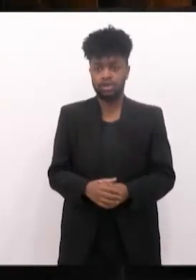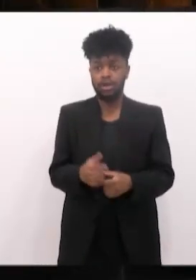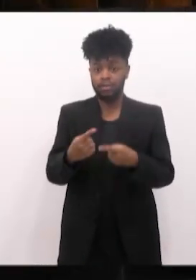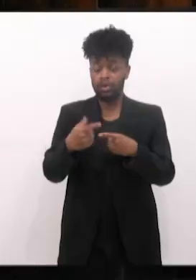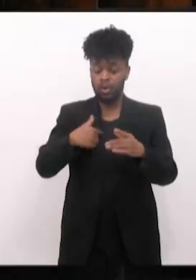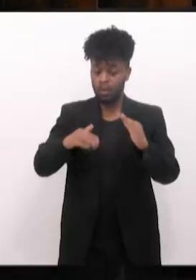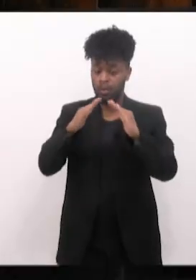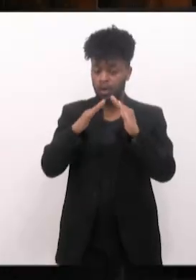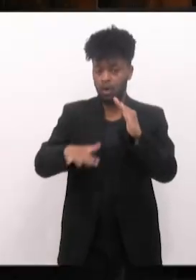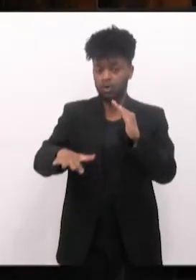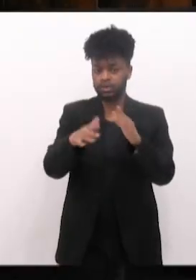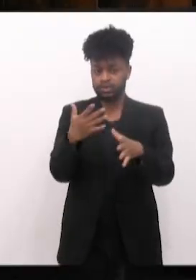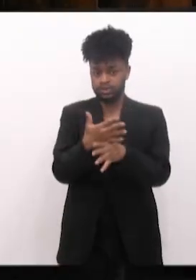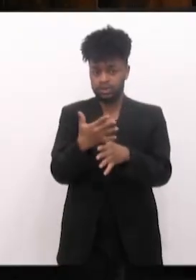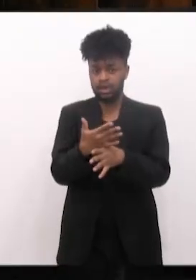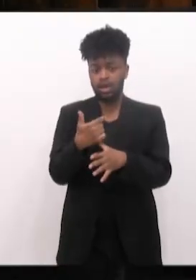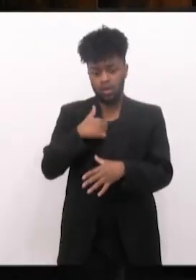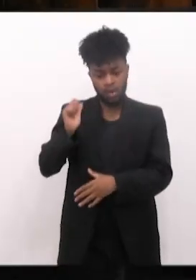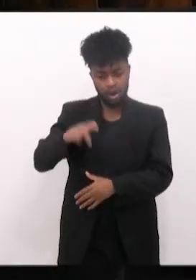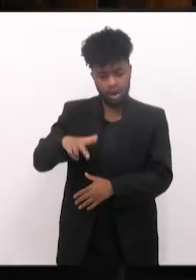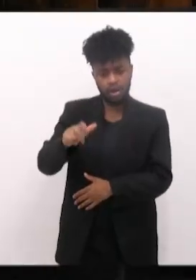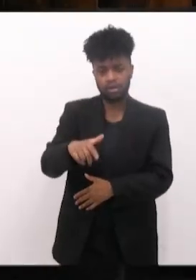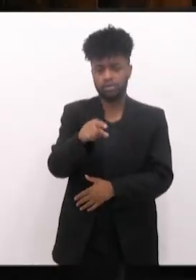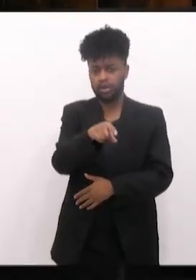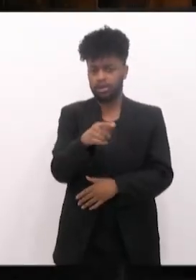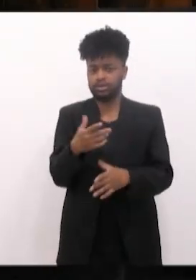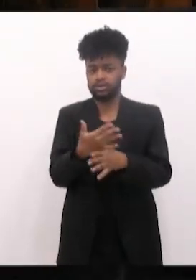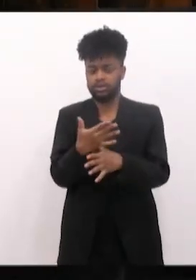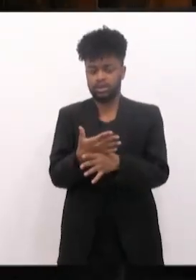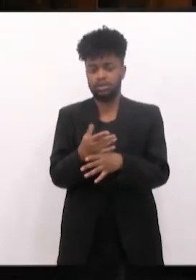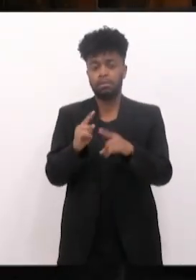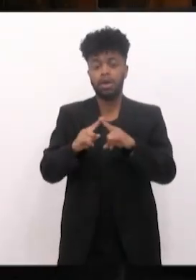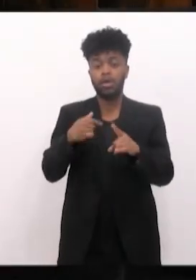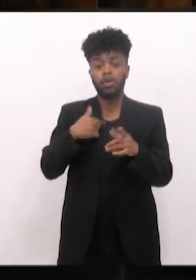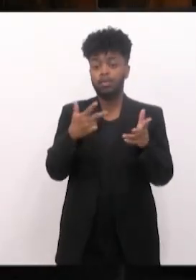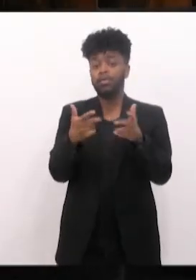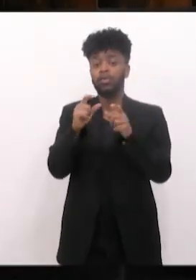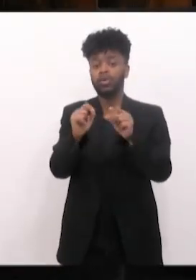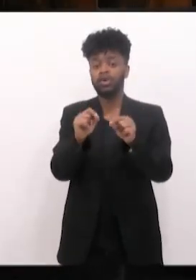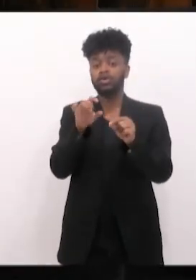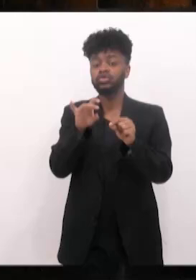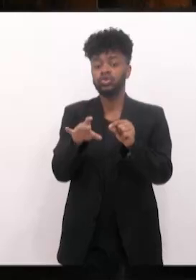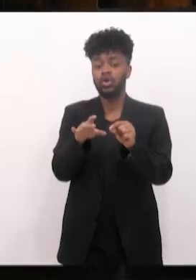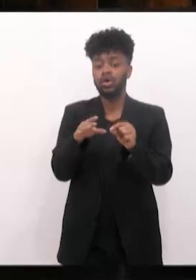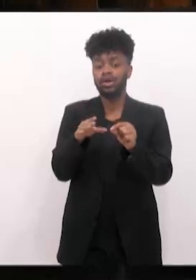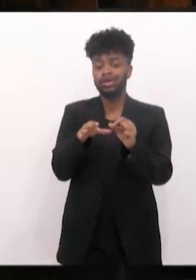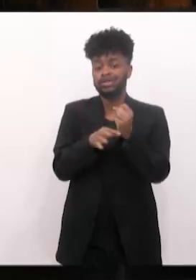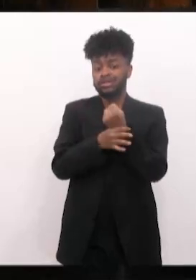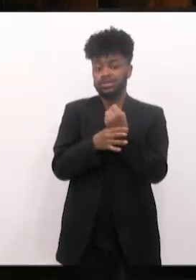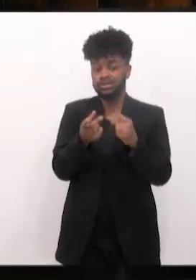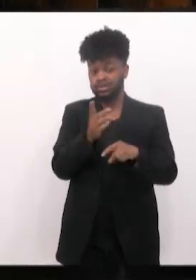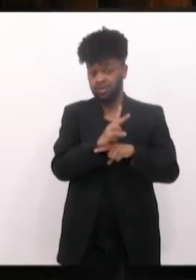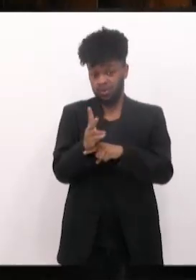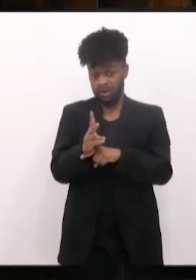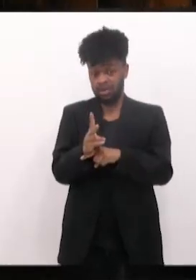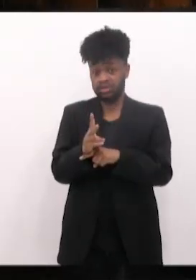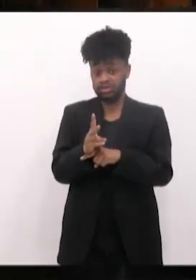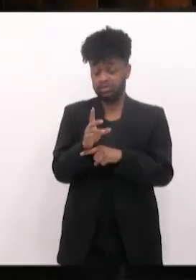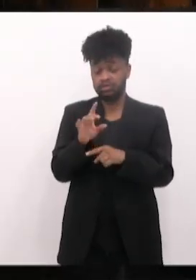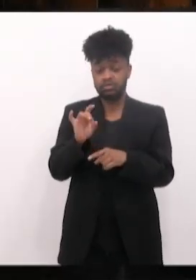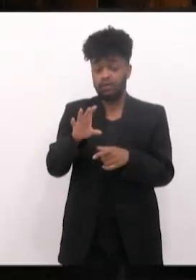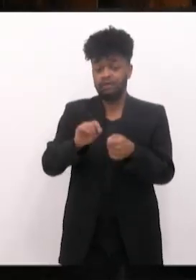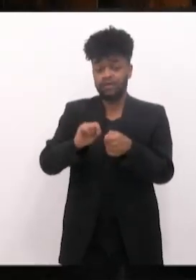na cidade, ando na cidade e só vejo o segurança presente fazendo a